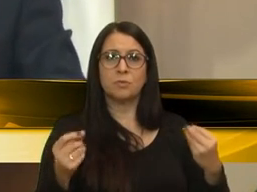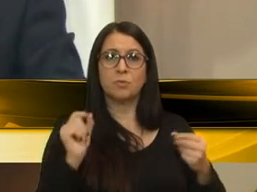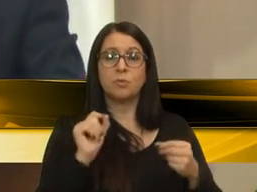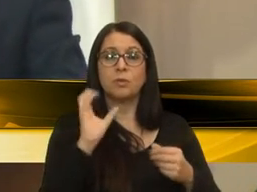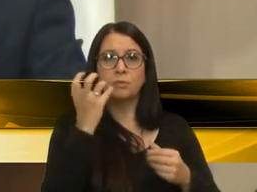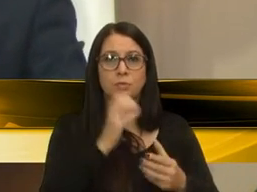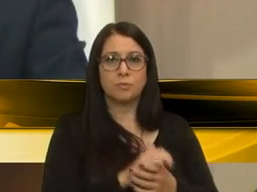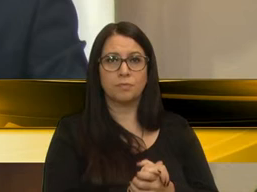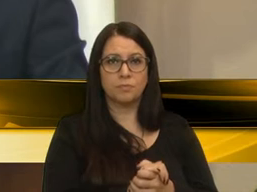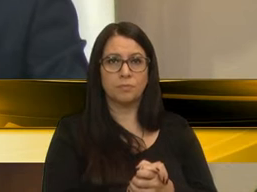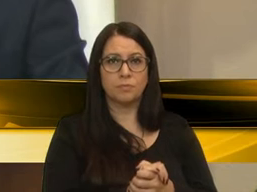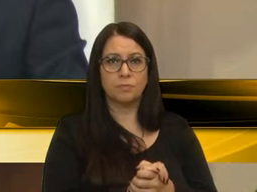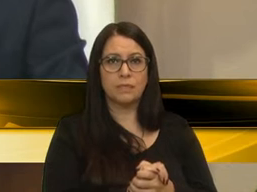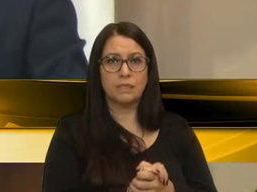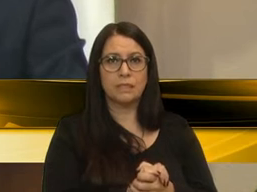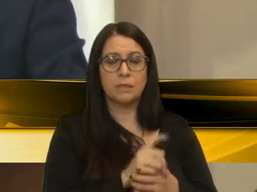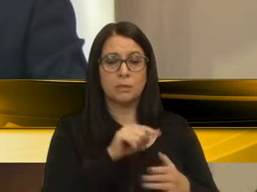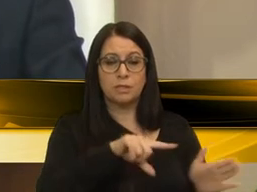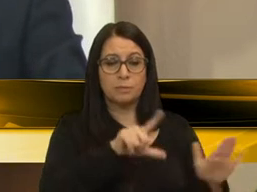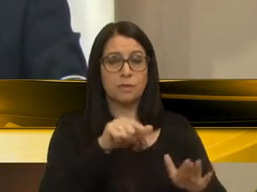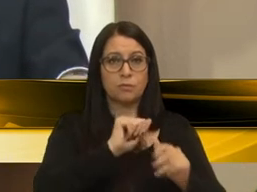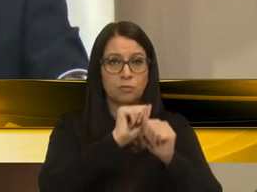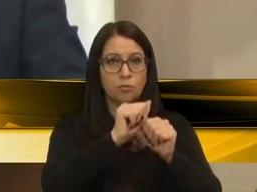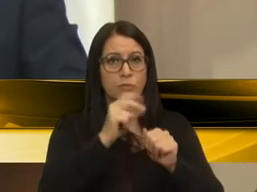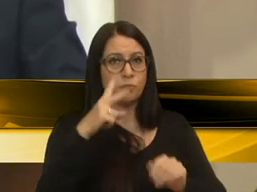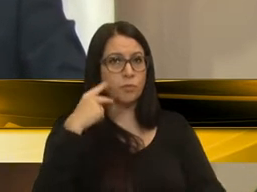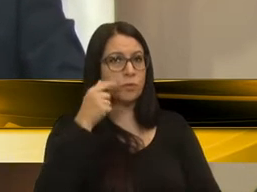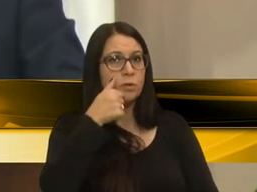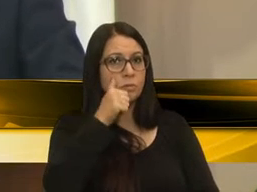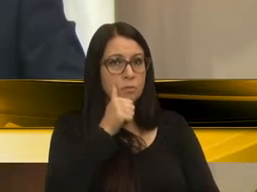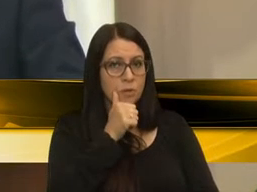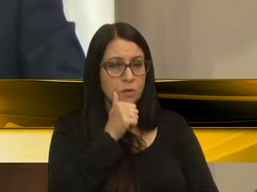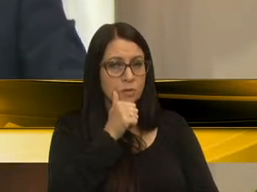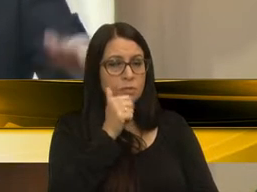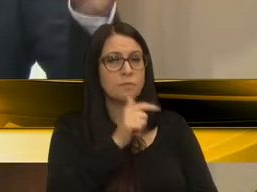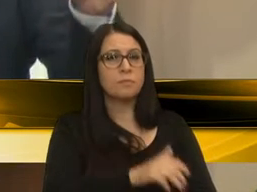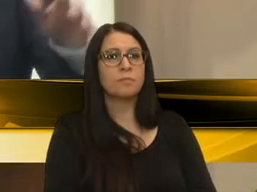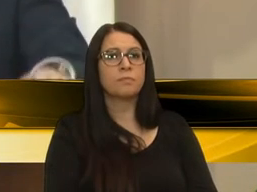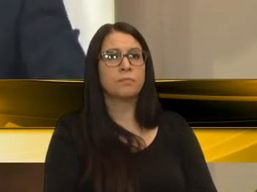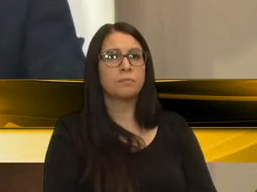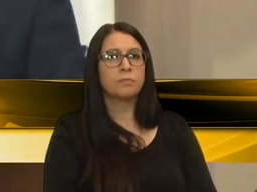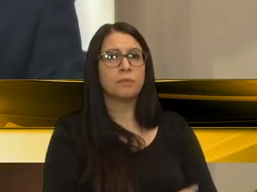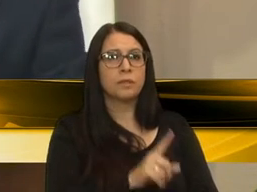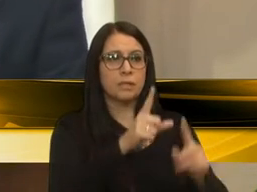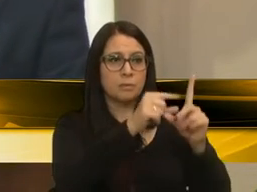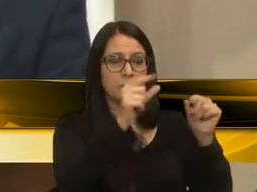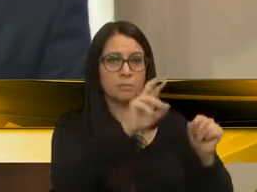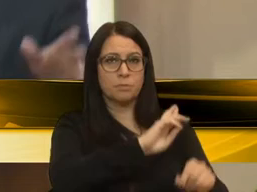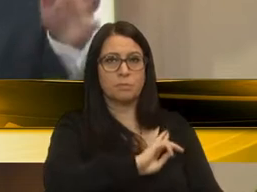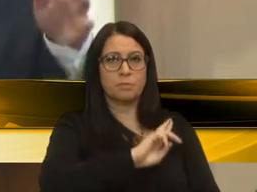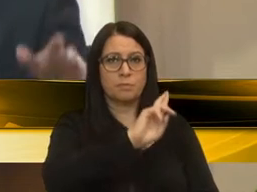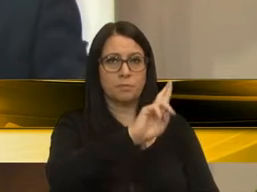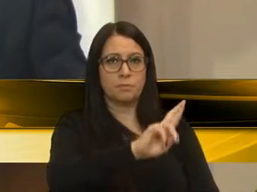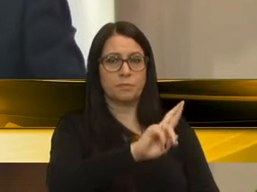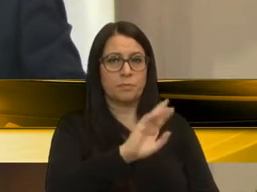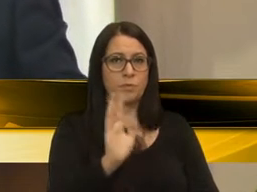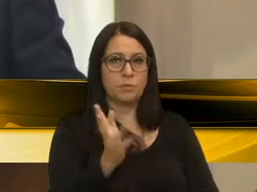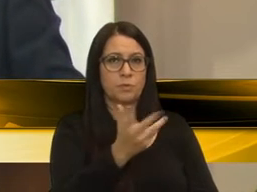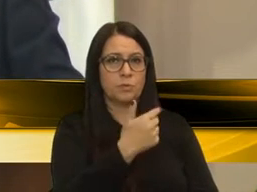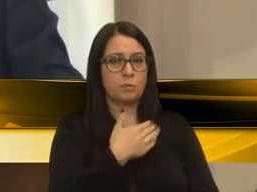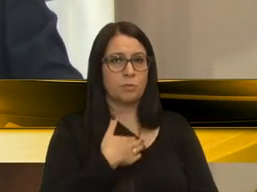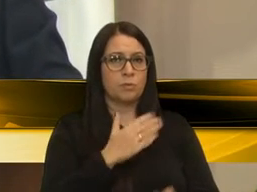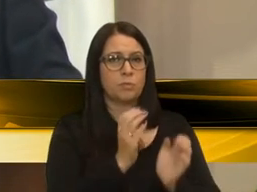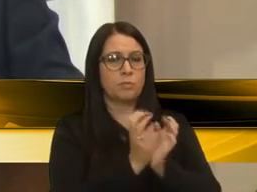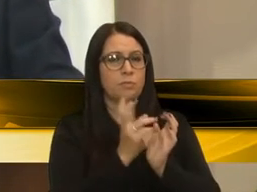situação. Estarei semana que vem junto com a vereadora Paula Iores, em Brasília, representando todos os meus